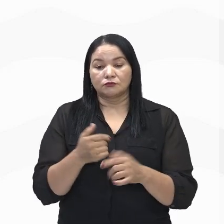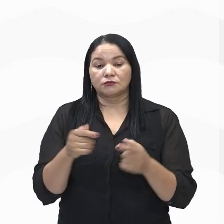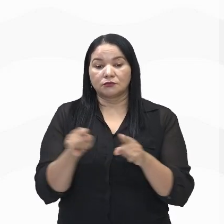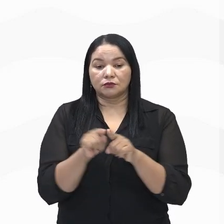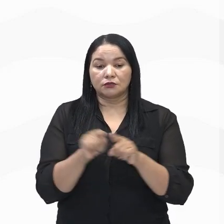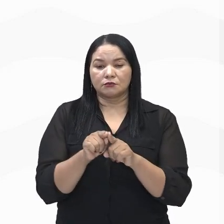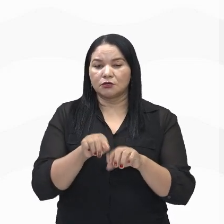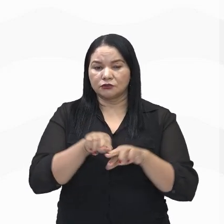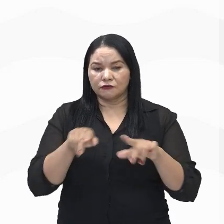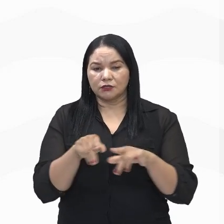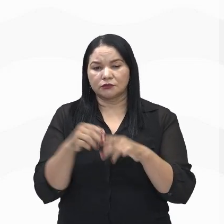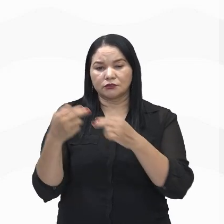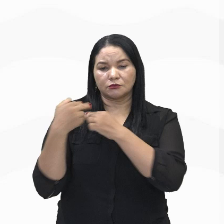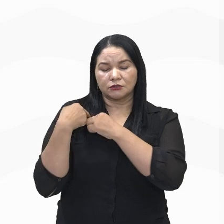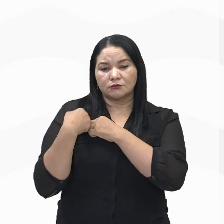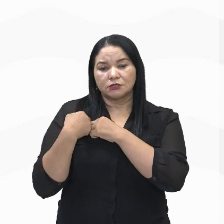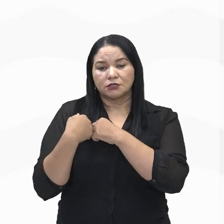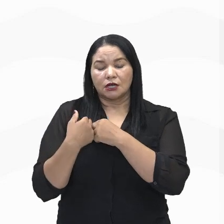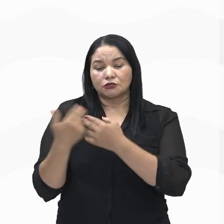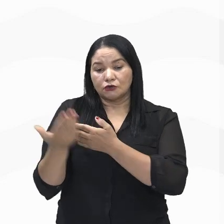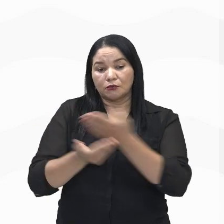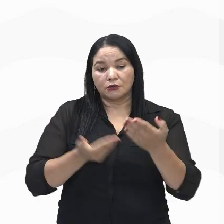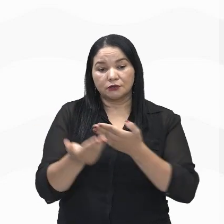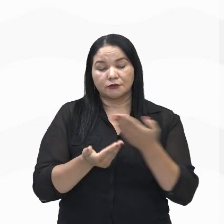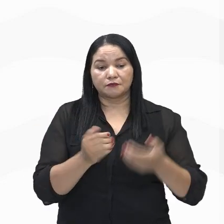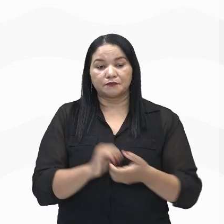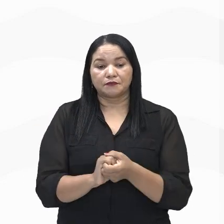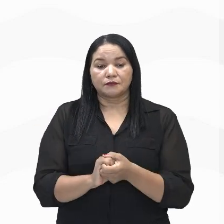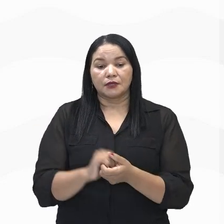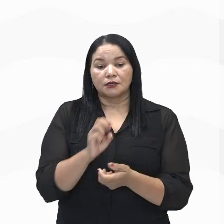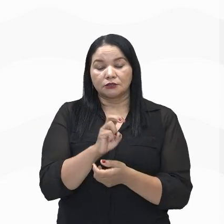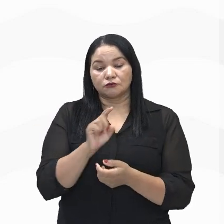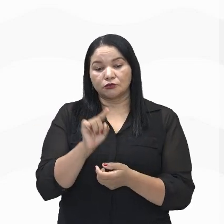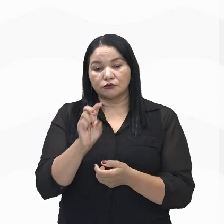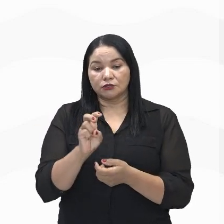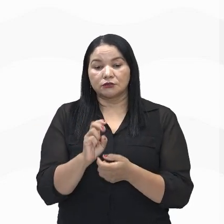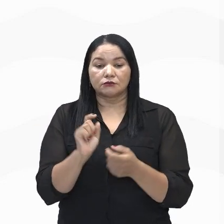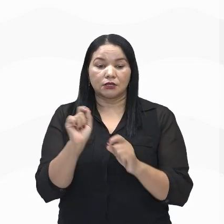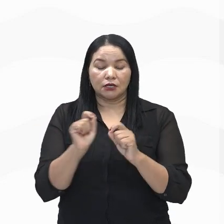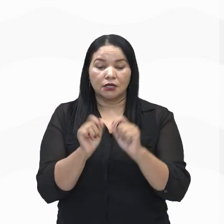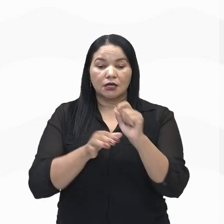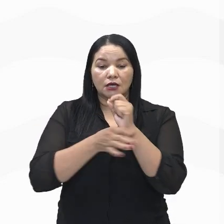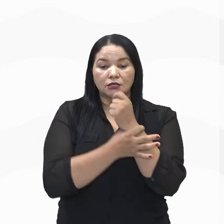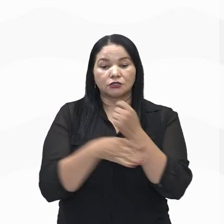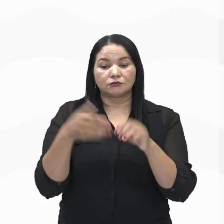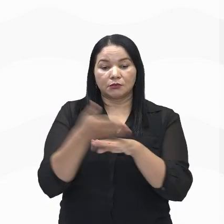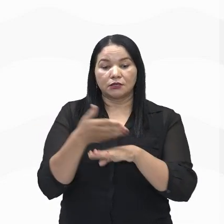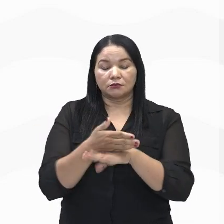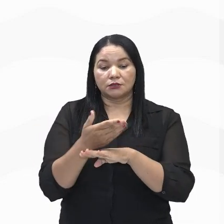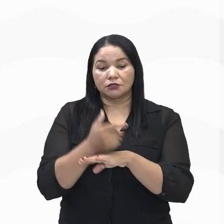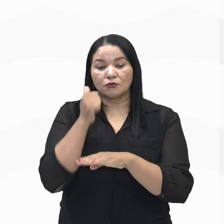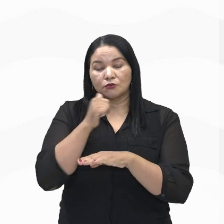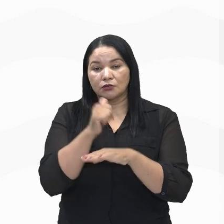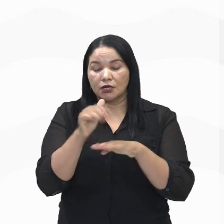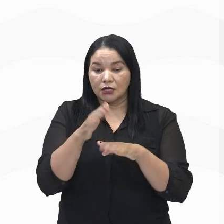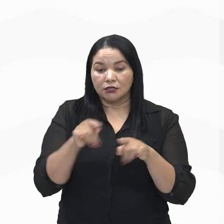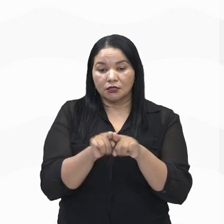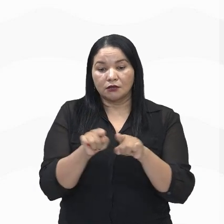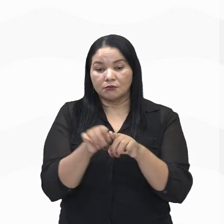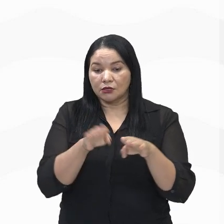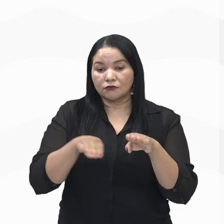responsabilidade compartilhada. 5.5, garantir a participação plena das mulheres e igualdade de oportunidade